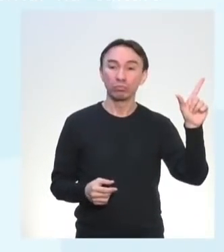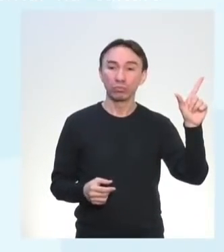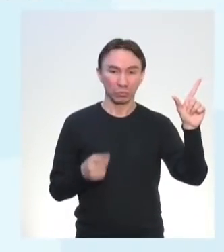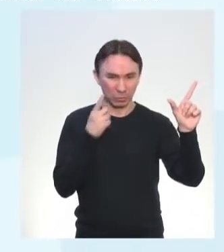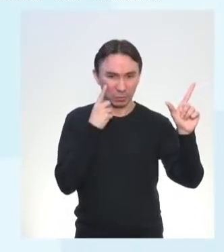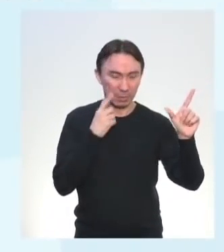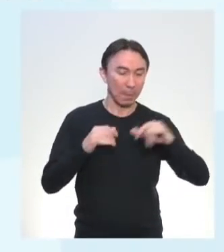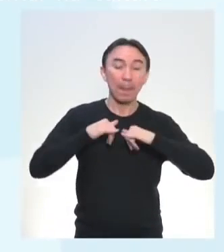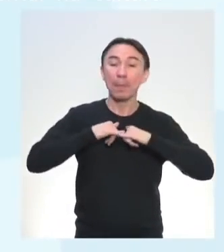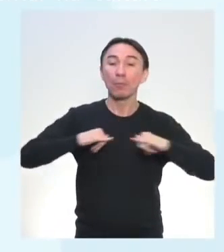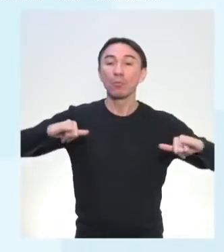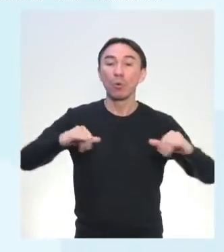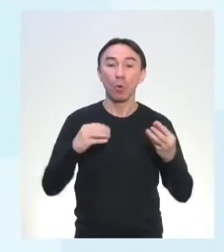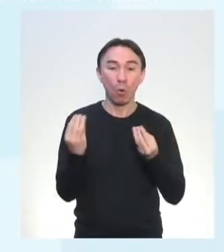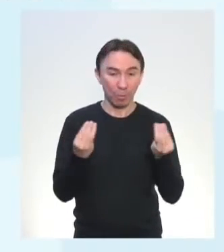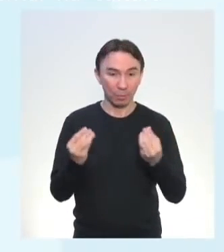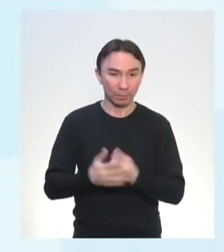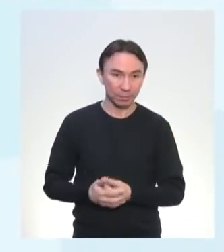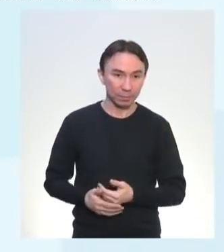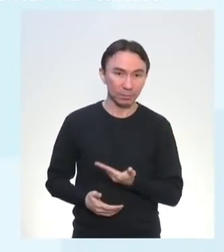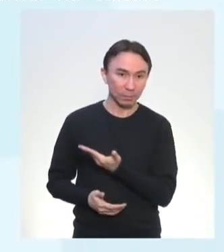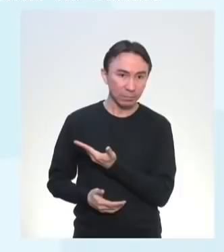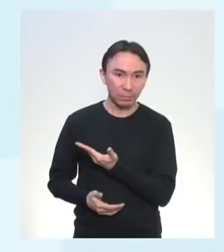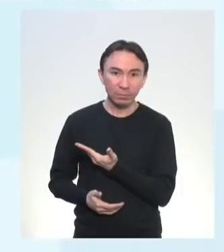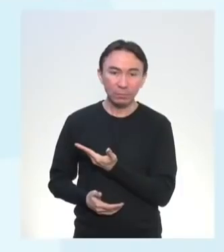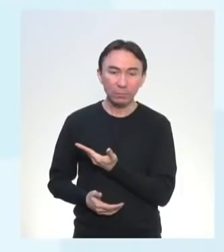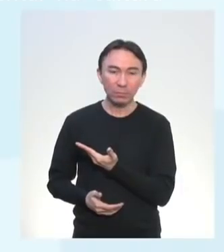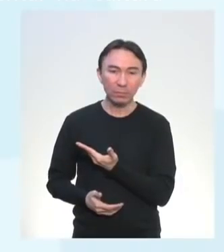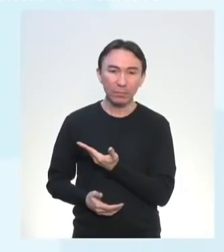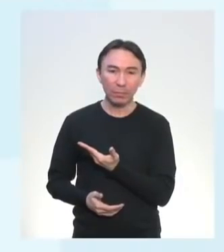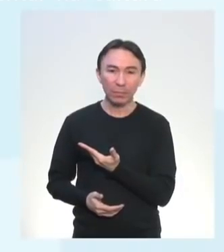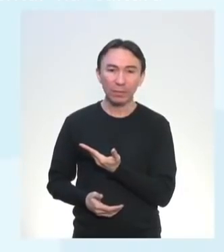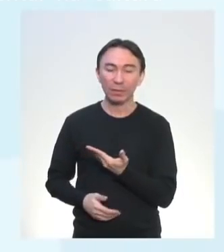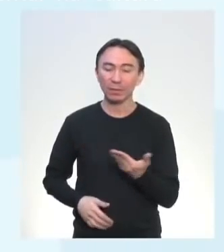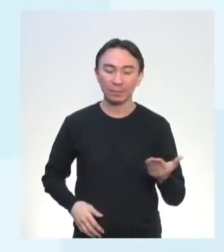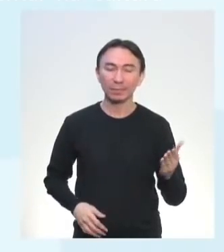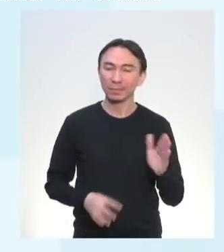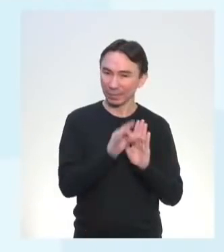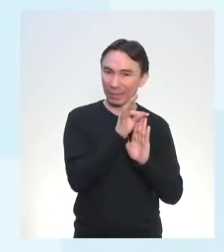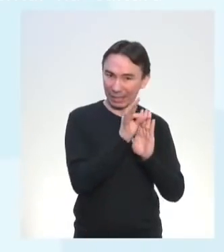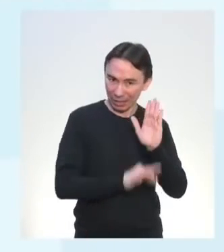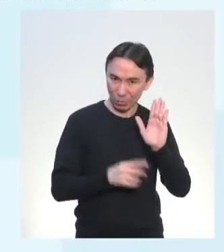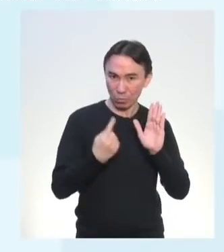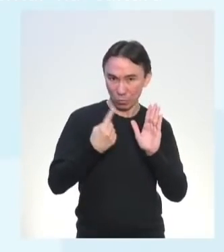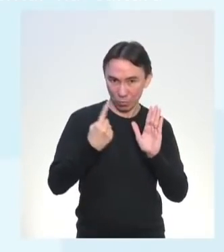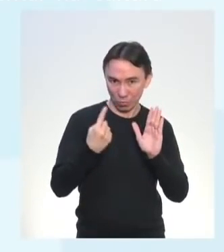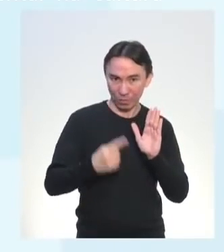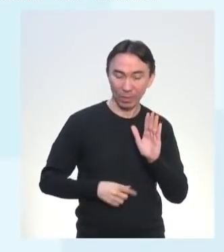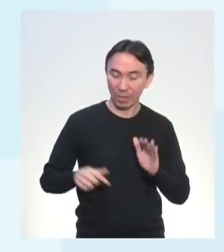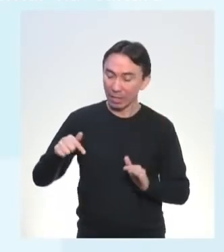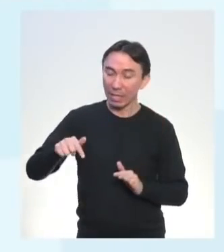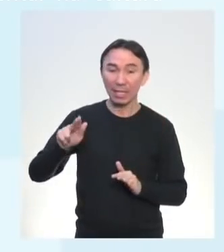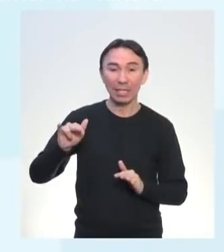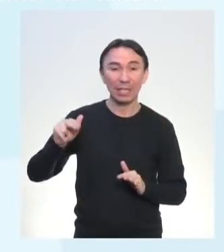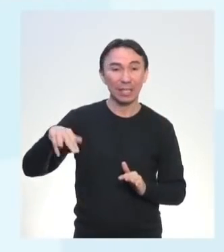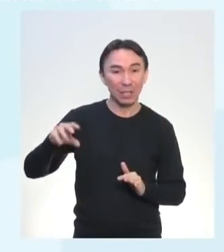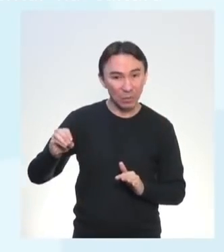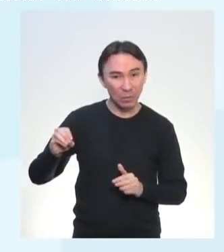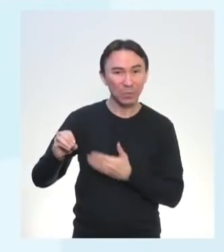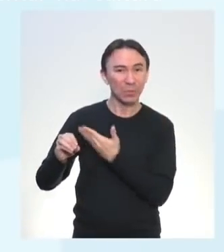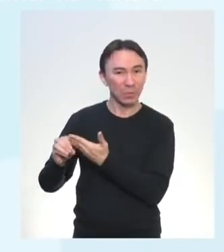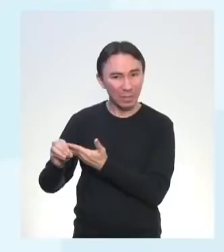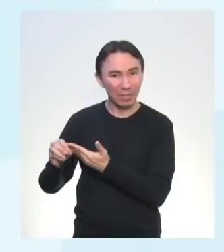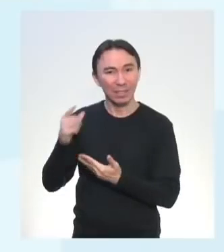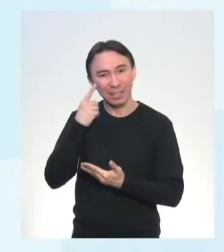Leitura do texto 1. Quino se juntou ao panteão de Cortázar, né? Borges